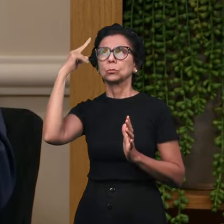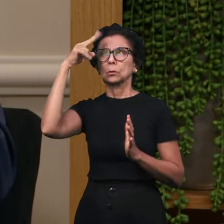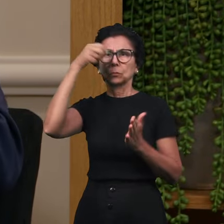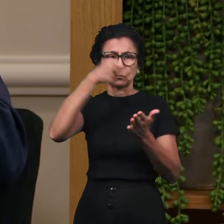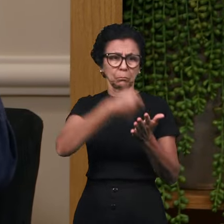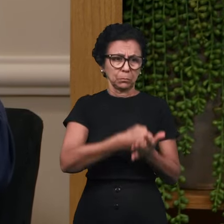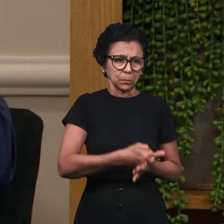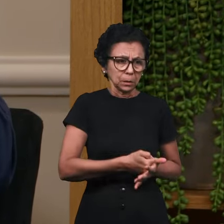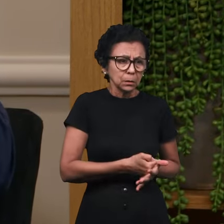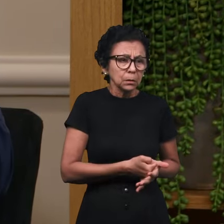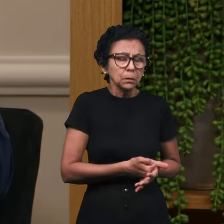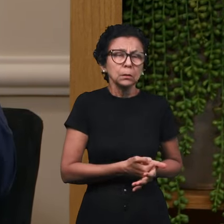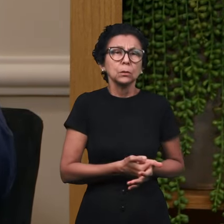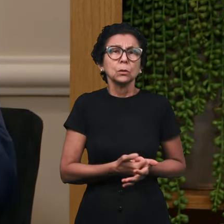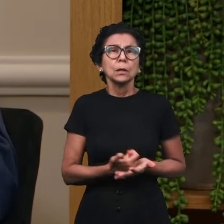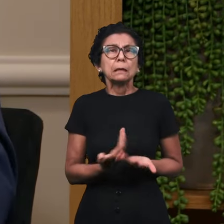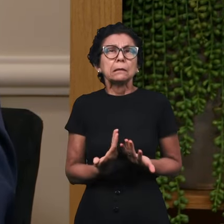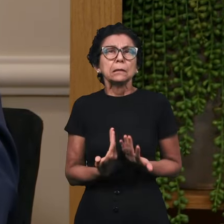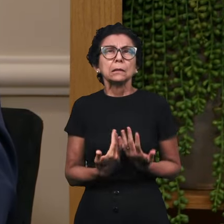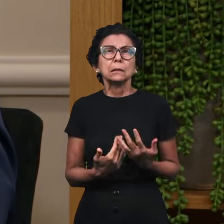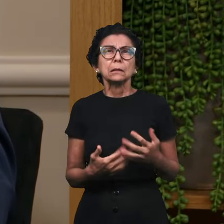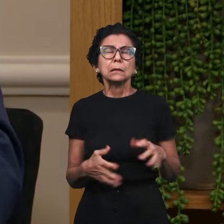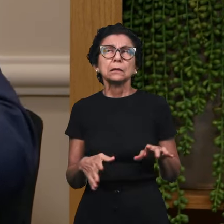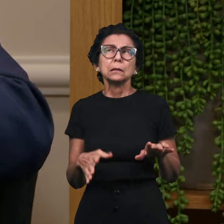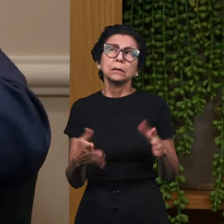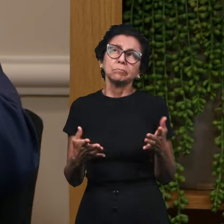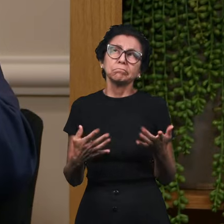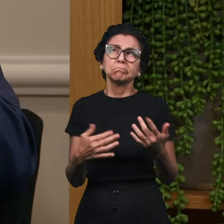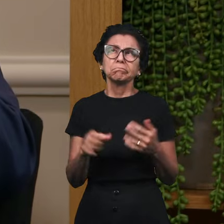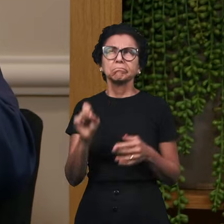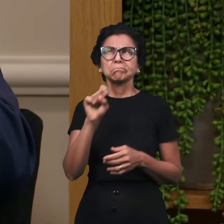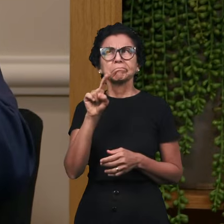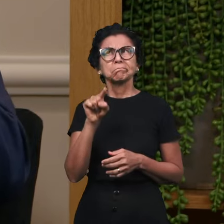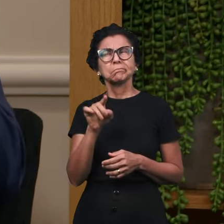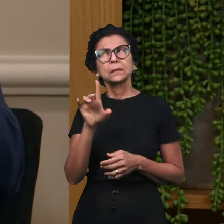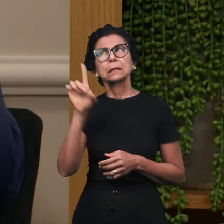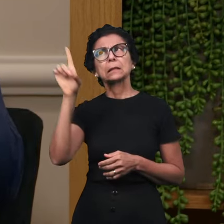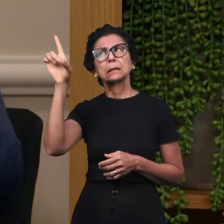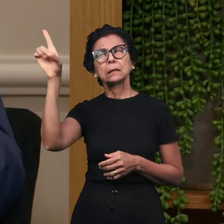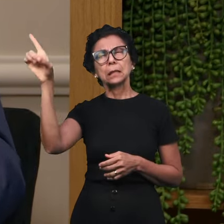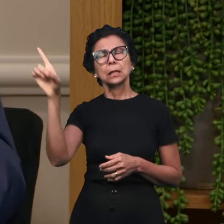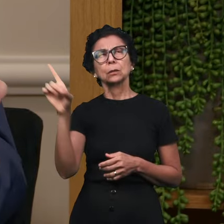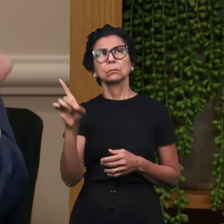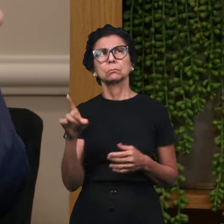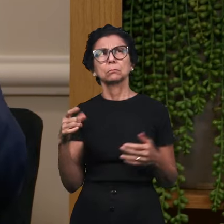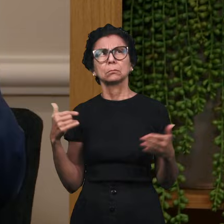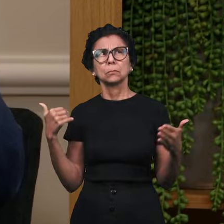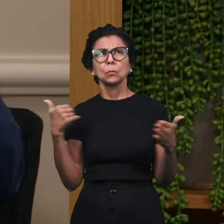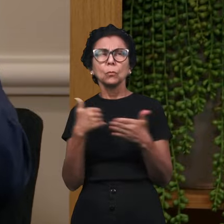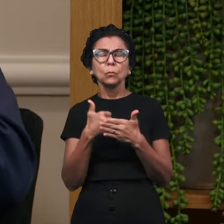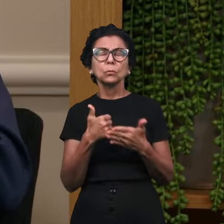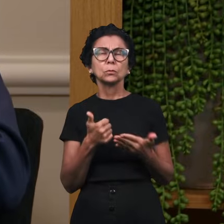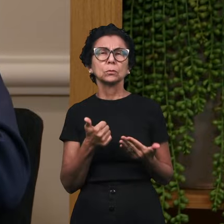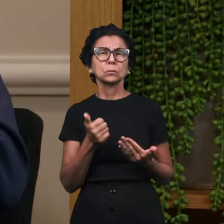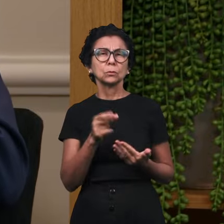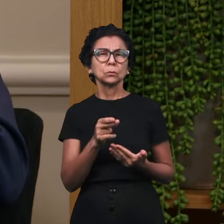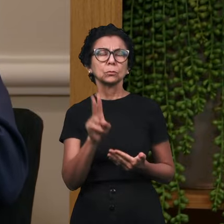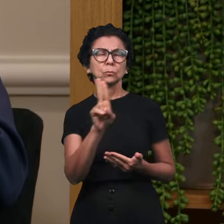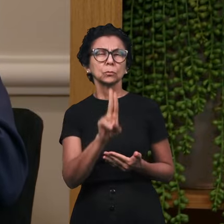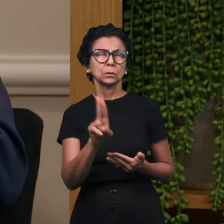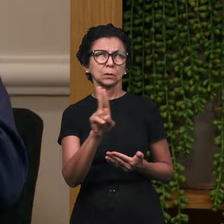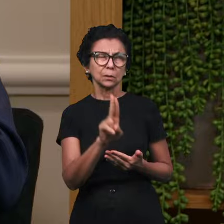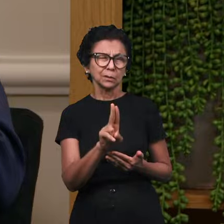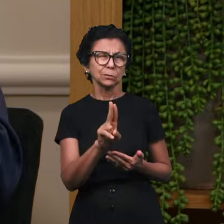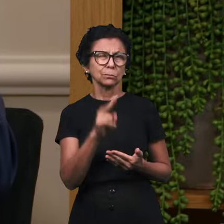cumpriram. E será que Deus hoje também utiliza este mesmo recurso para se revelar ao homem?